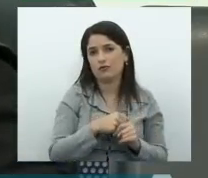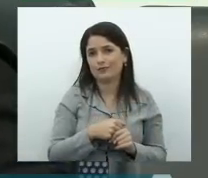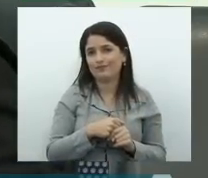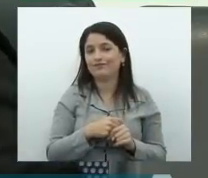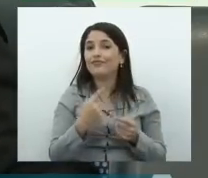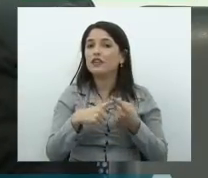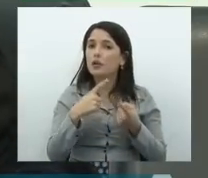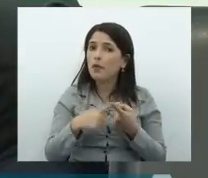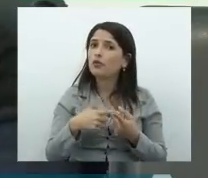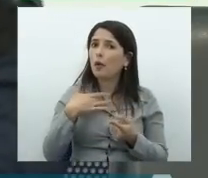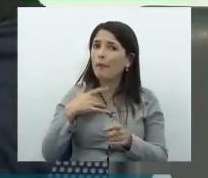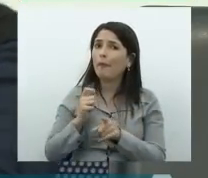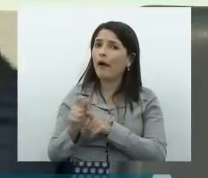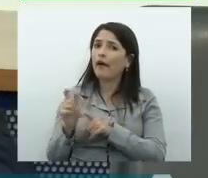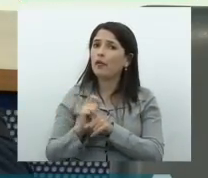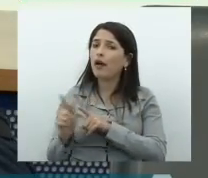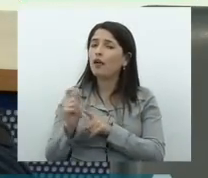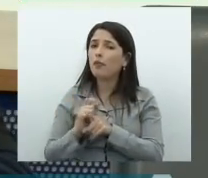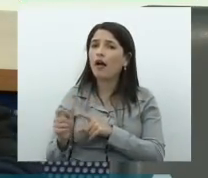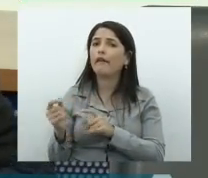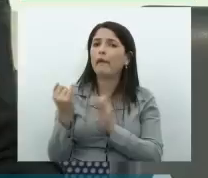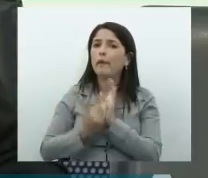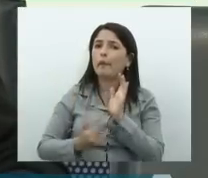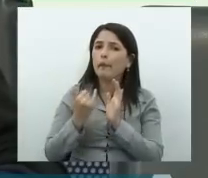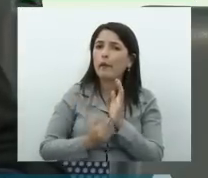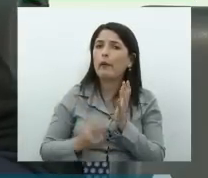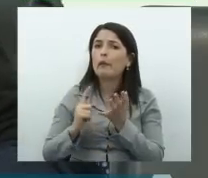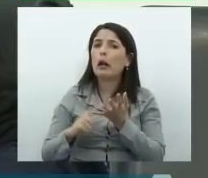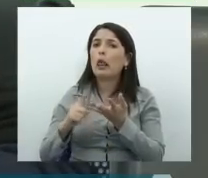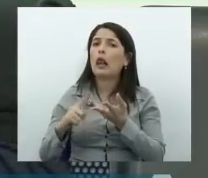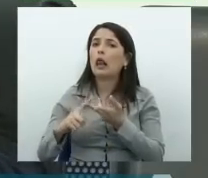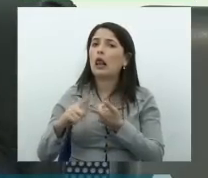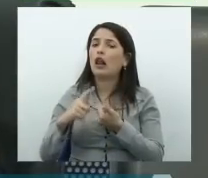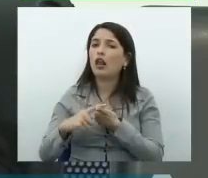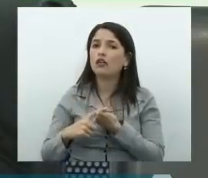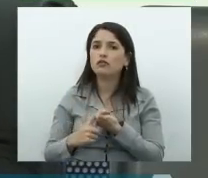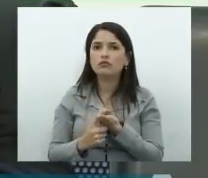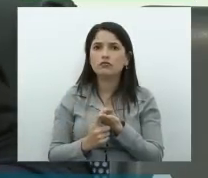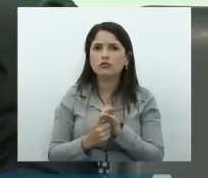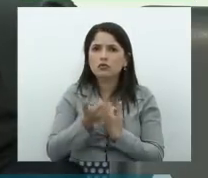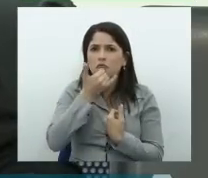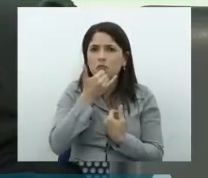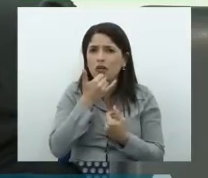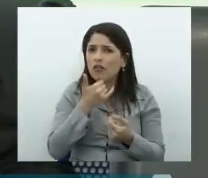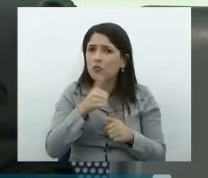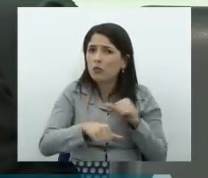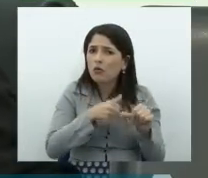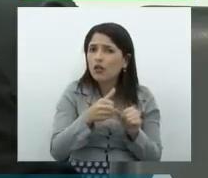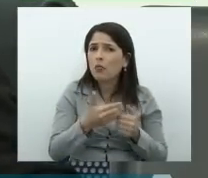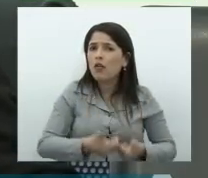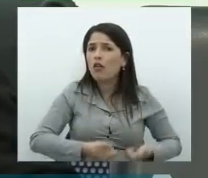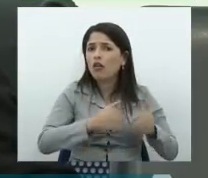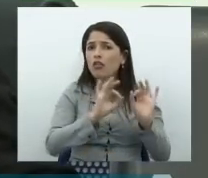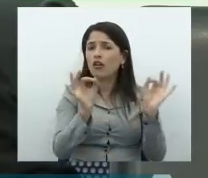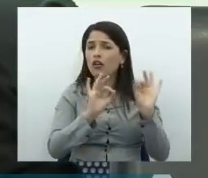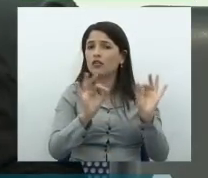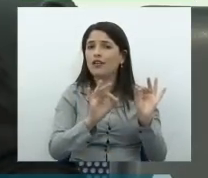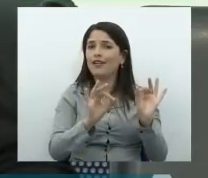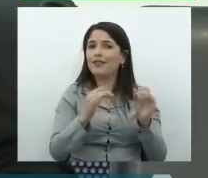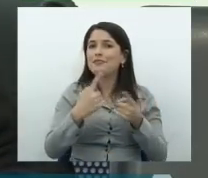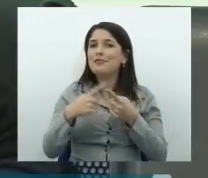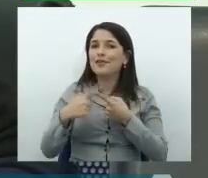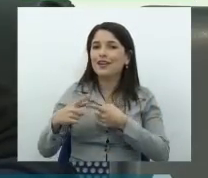ter. É claro que os governos que aí se instalaram não fizeram a grande luta para transformar a situação de Guarulhos.